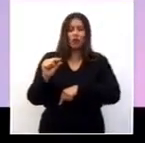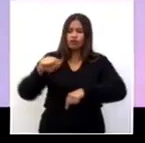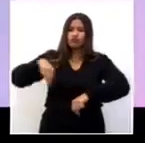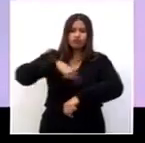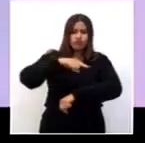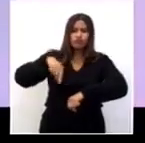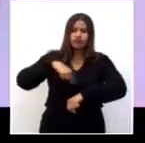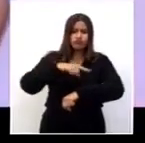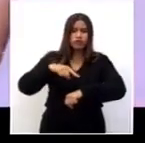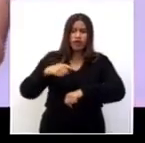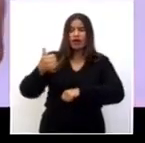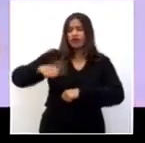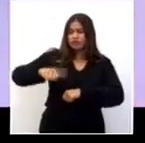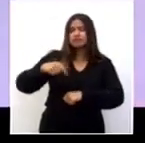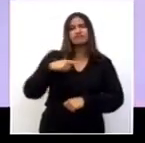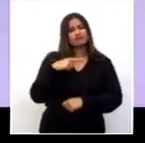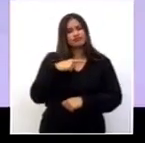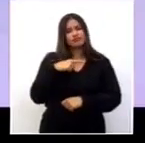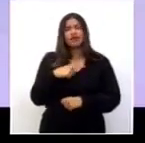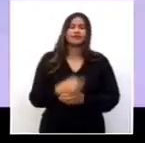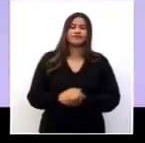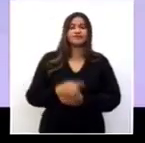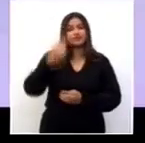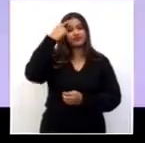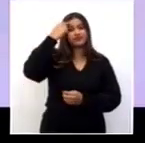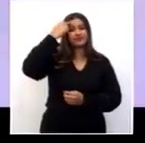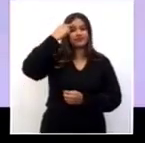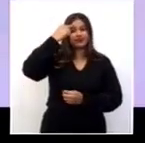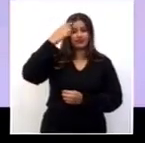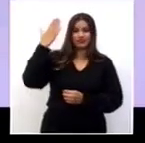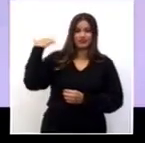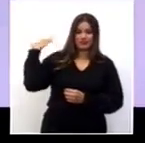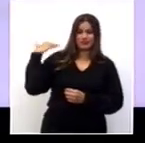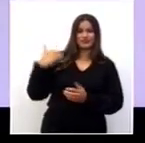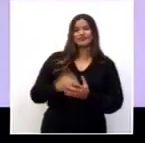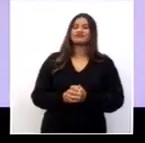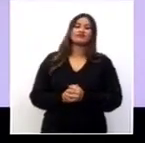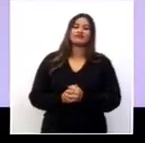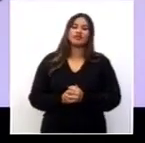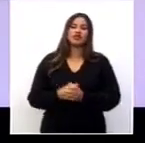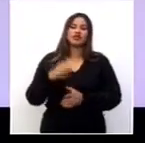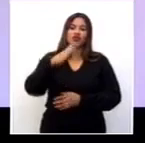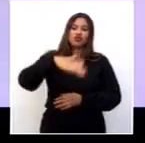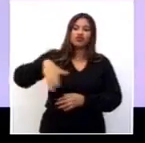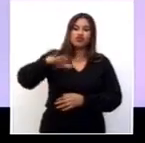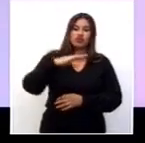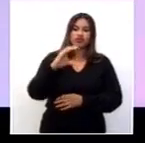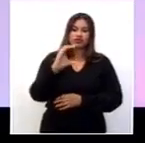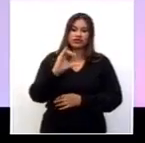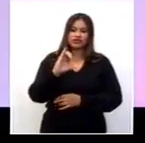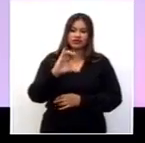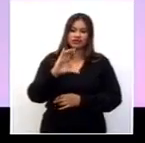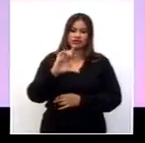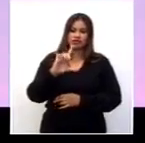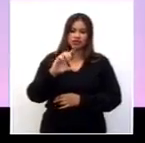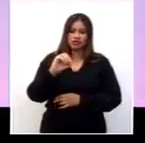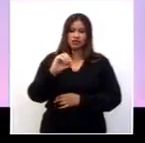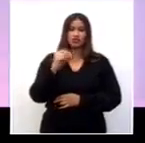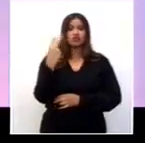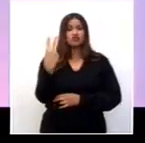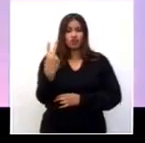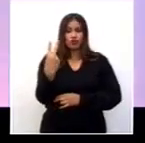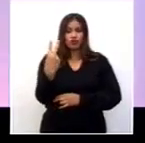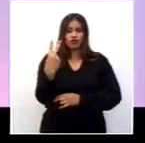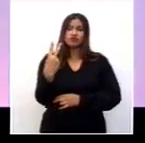tempo. Quando vocês estavam no ciclo 2, lá no antigo ginásio, muitos